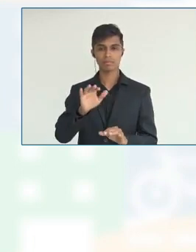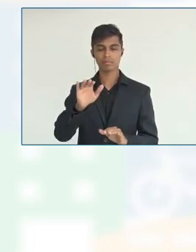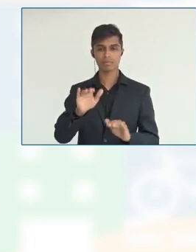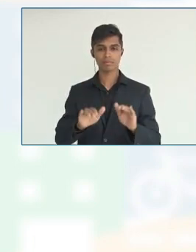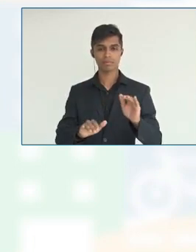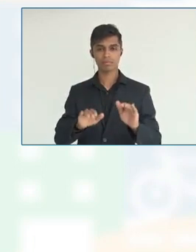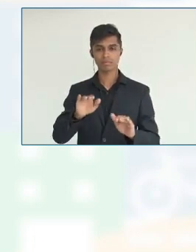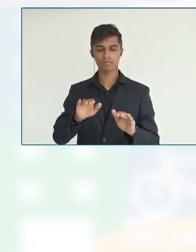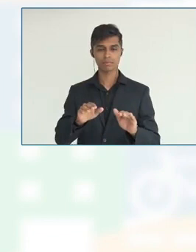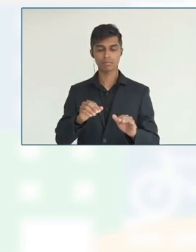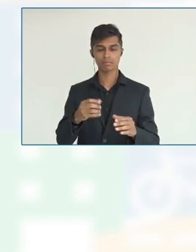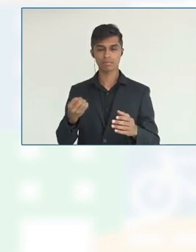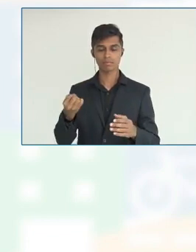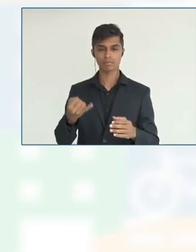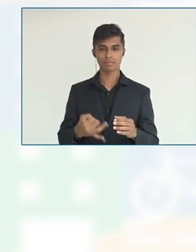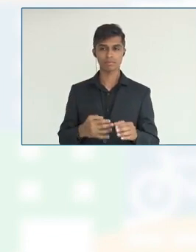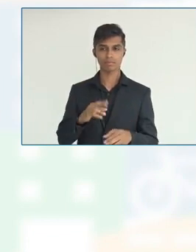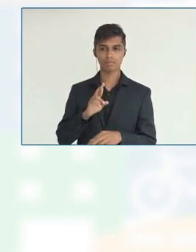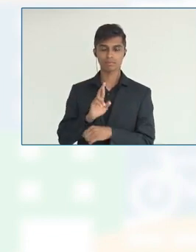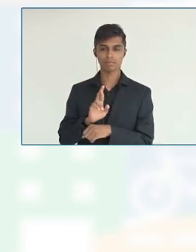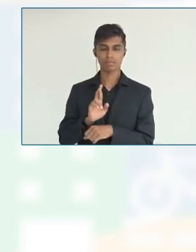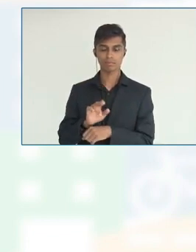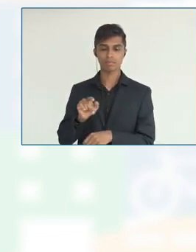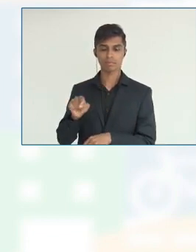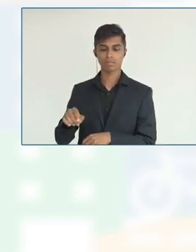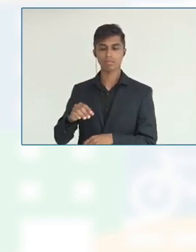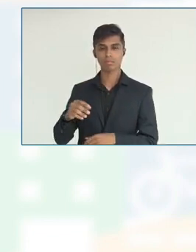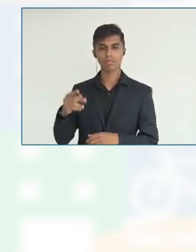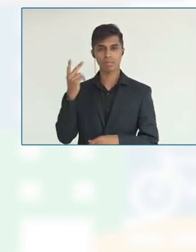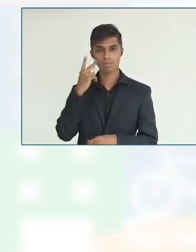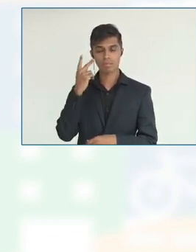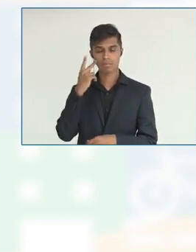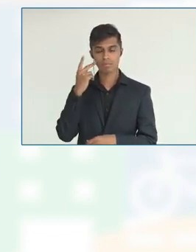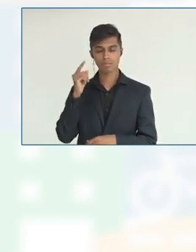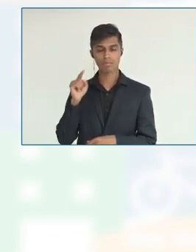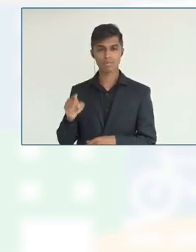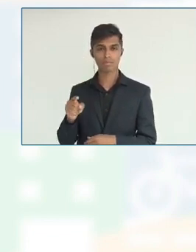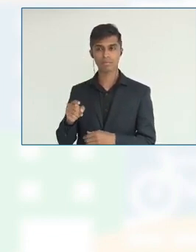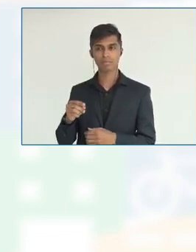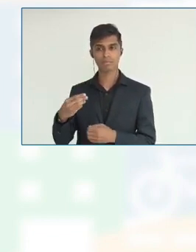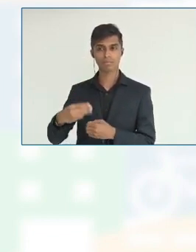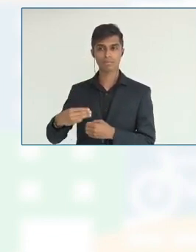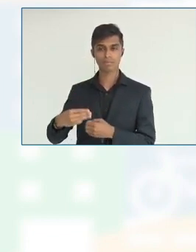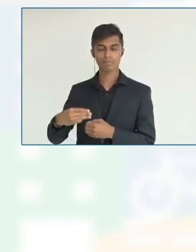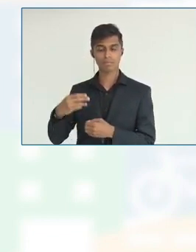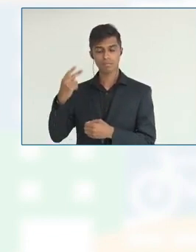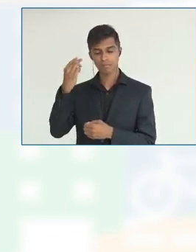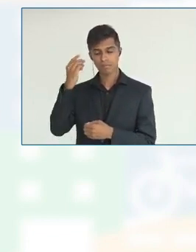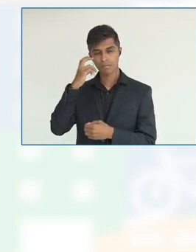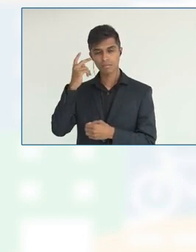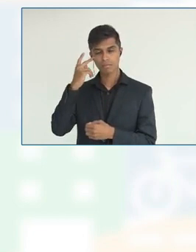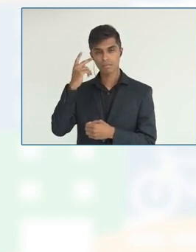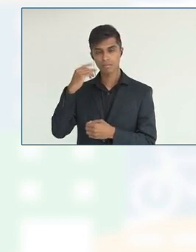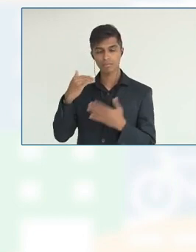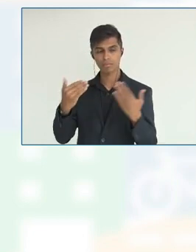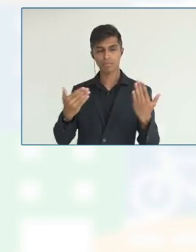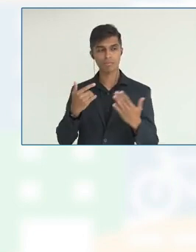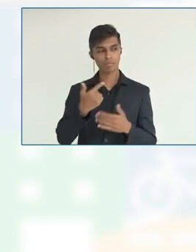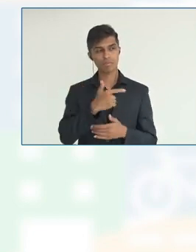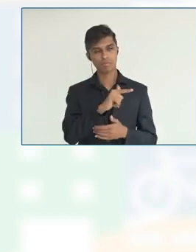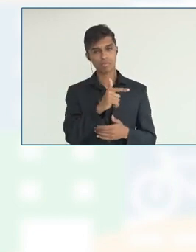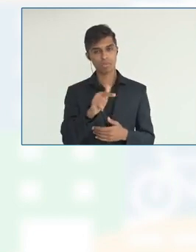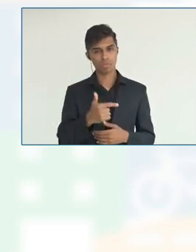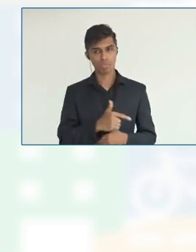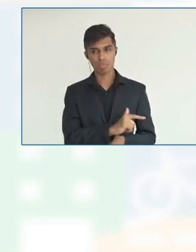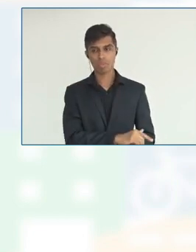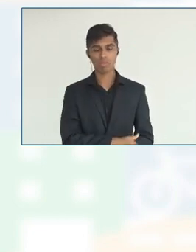né, a representatividade das notificações do município de São Paulo, das intoxicações exógenas, quando comparado aos outros entes de gestão.